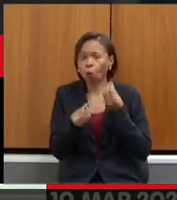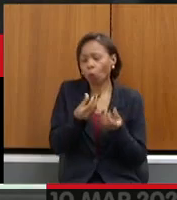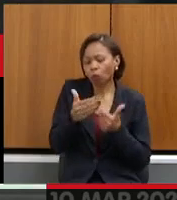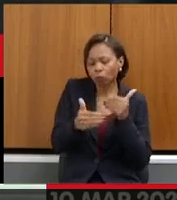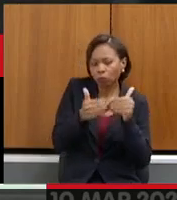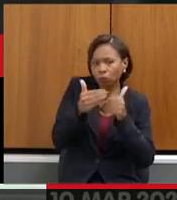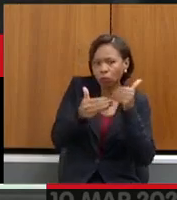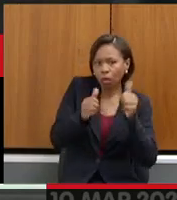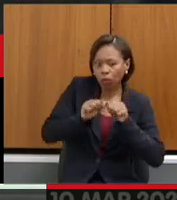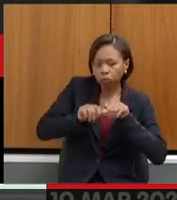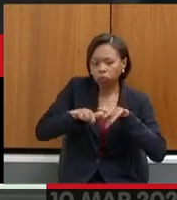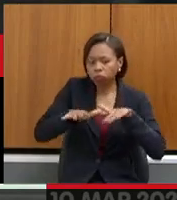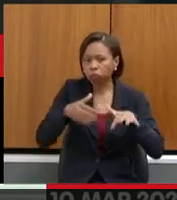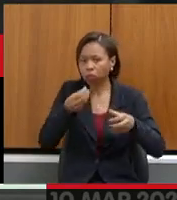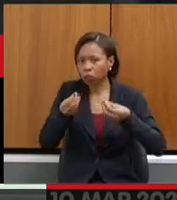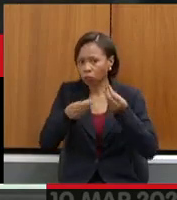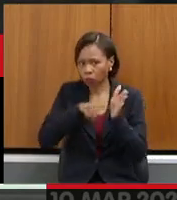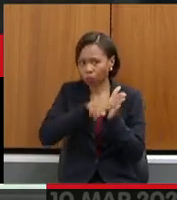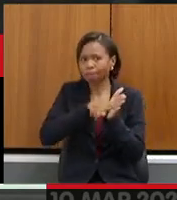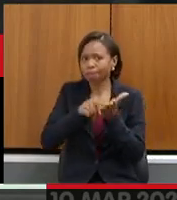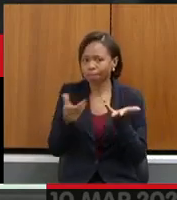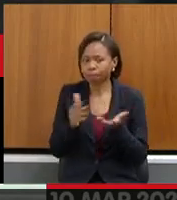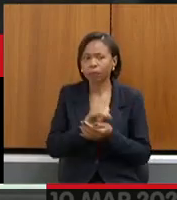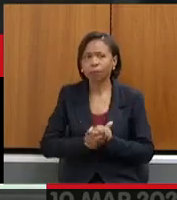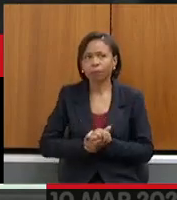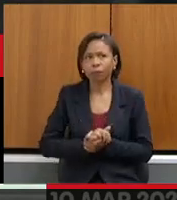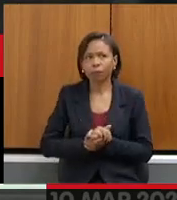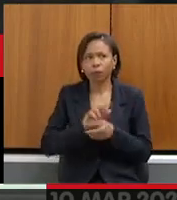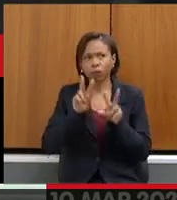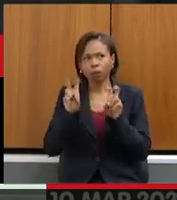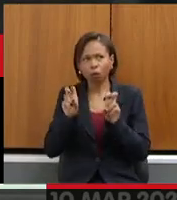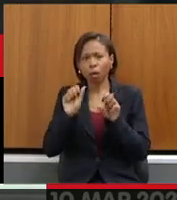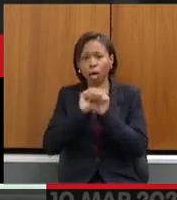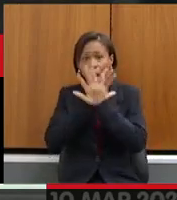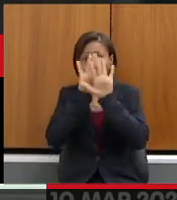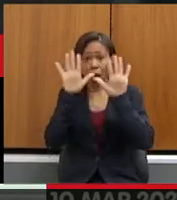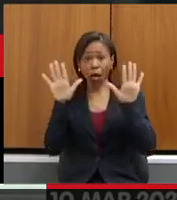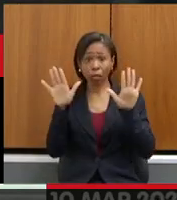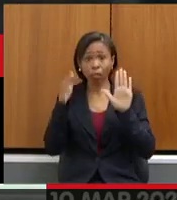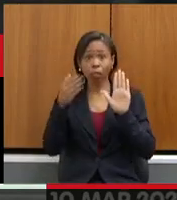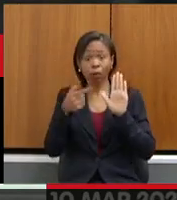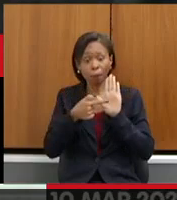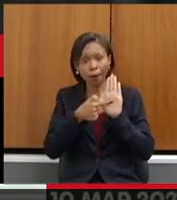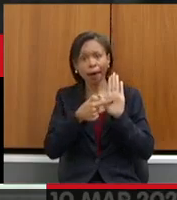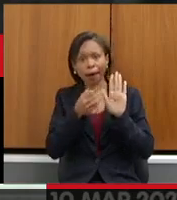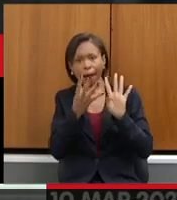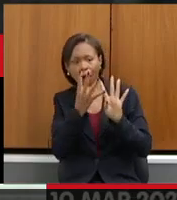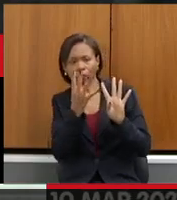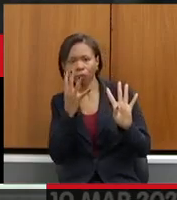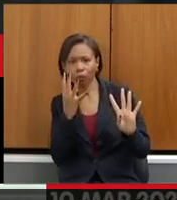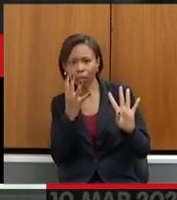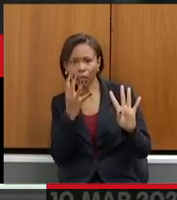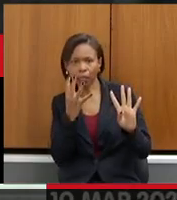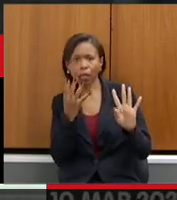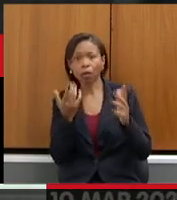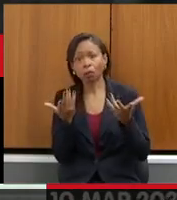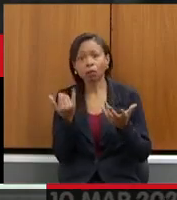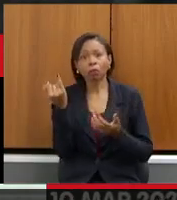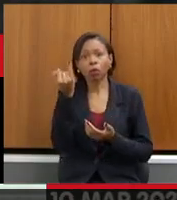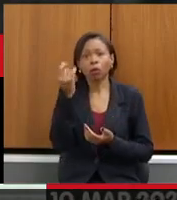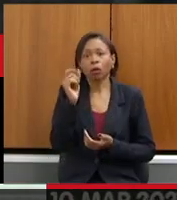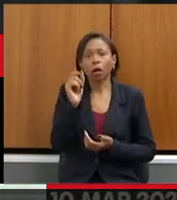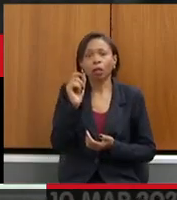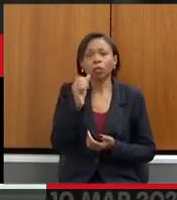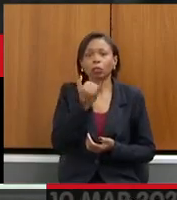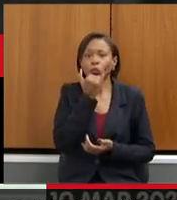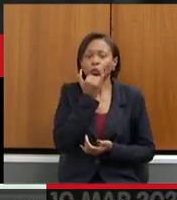que vai a evolução da epidemia né É em relação à transparência da fila Deputado eu acho que ele é fundamental nós temos uma deliberação